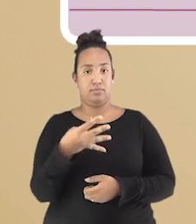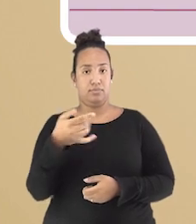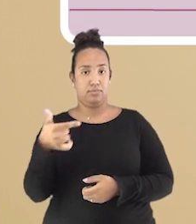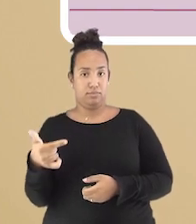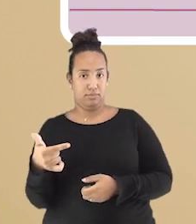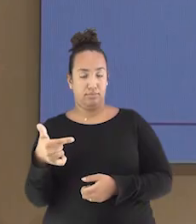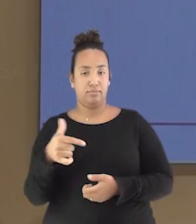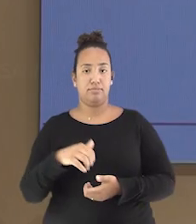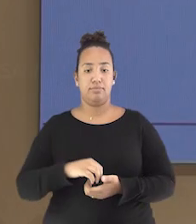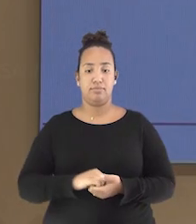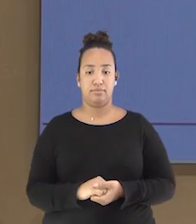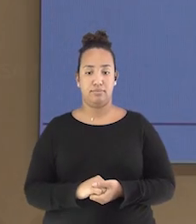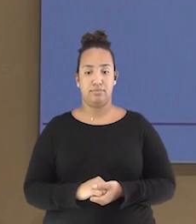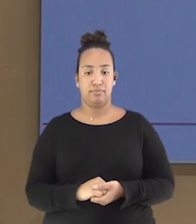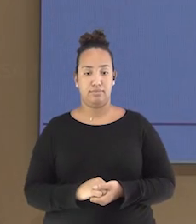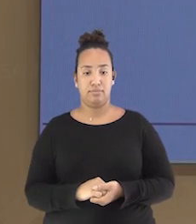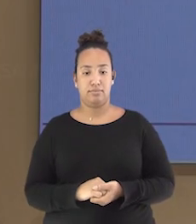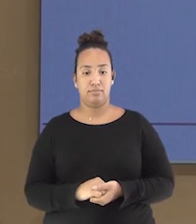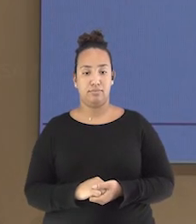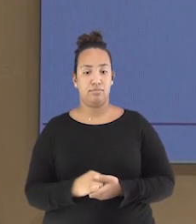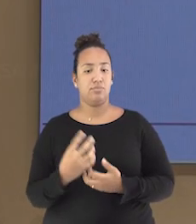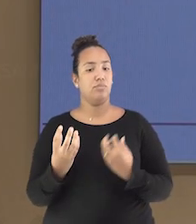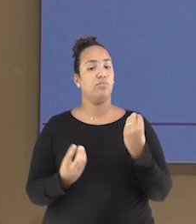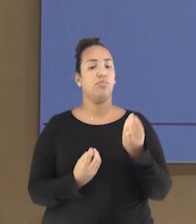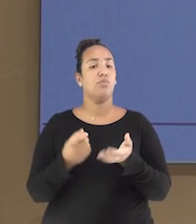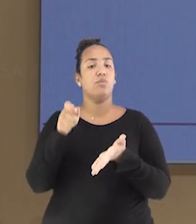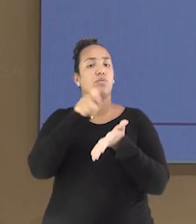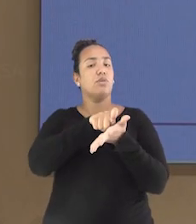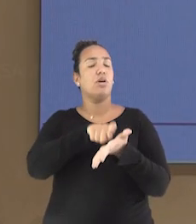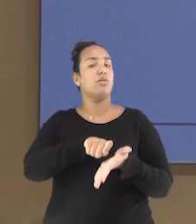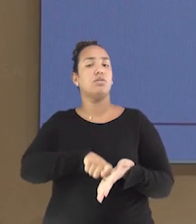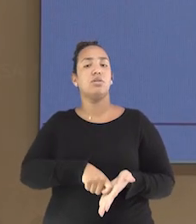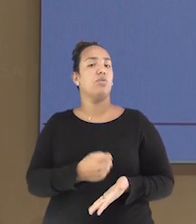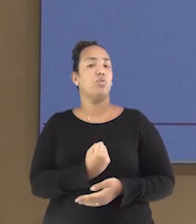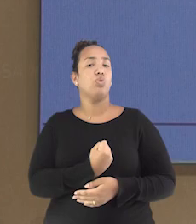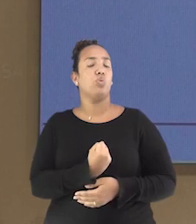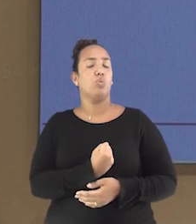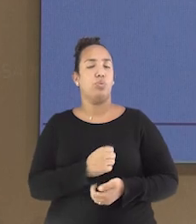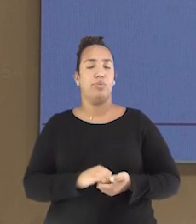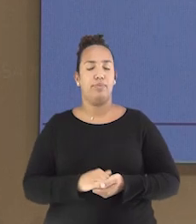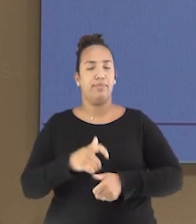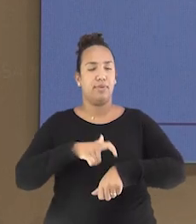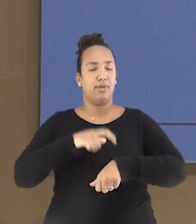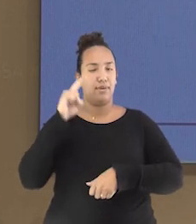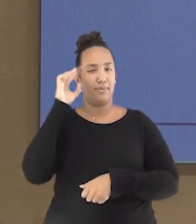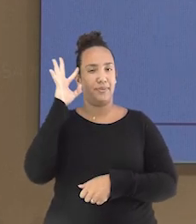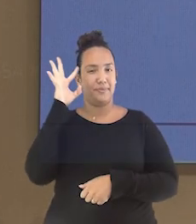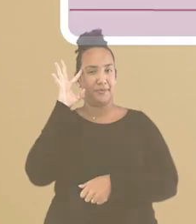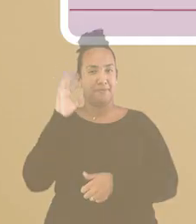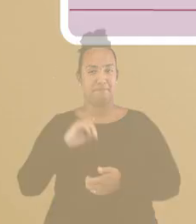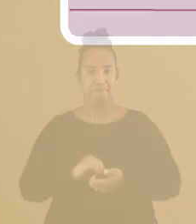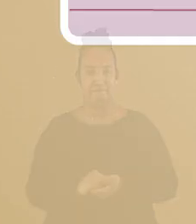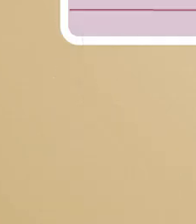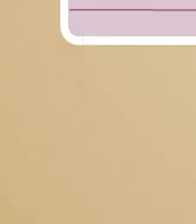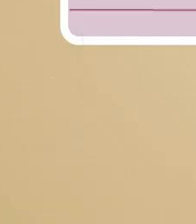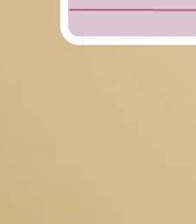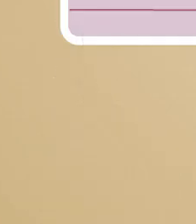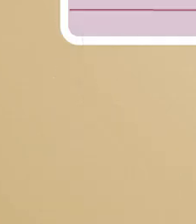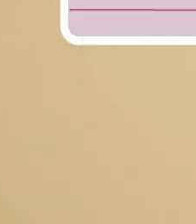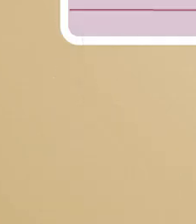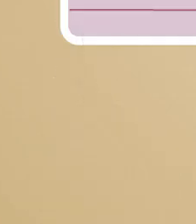3.642. E como podemos escrever esse número por extenso? Vou te dar um tempinho para pensar.